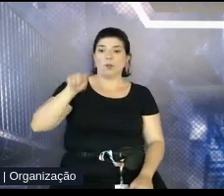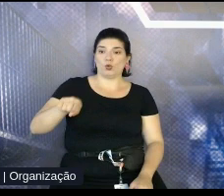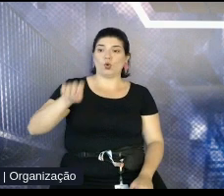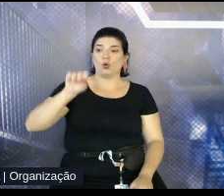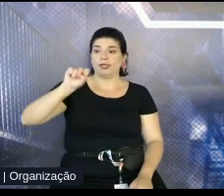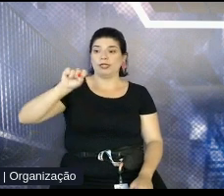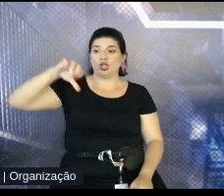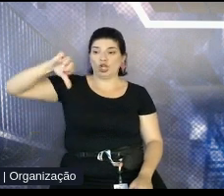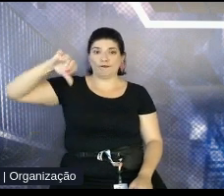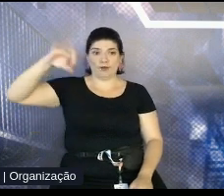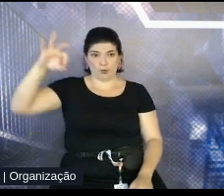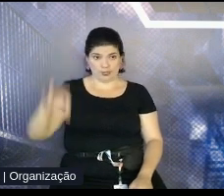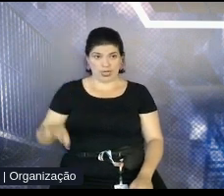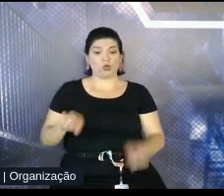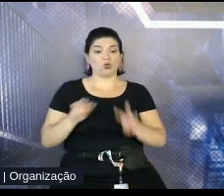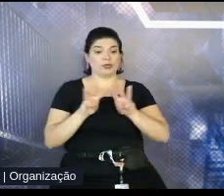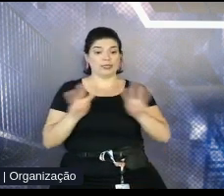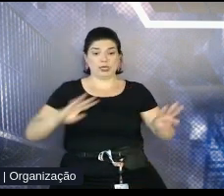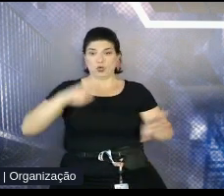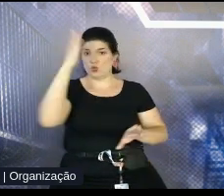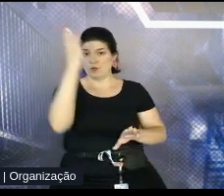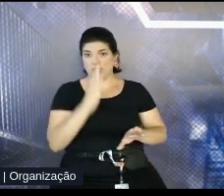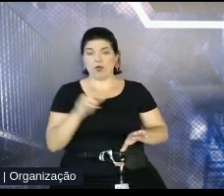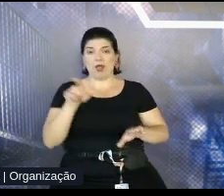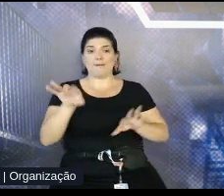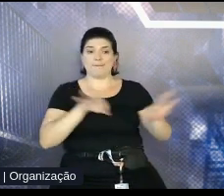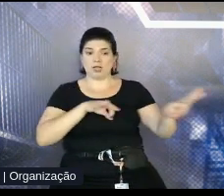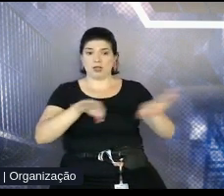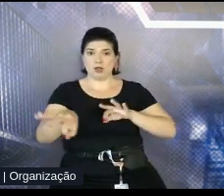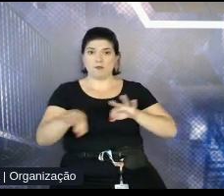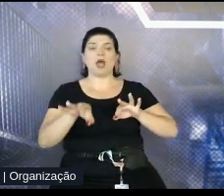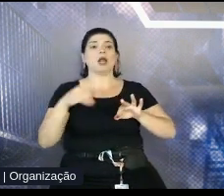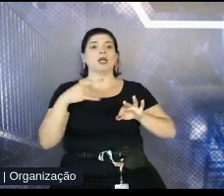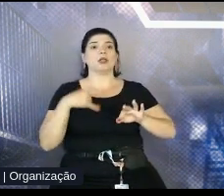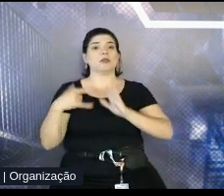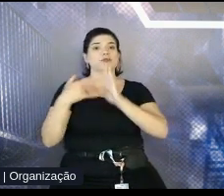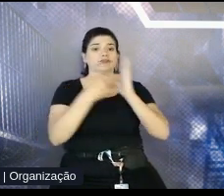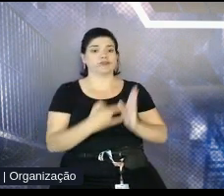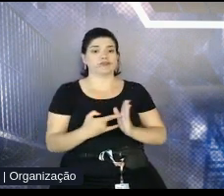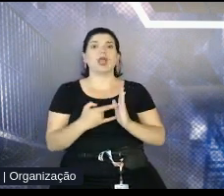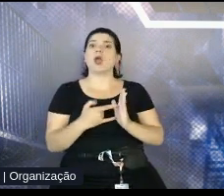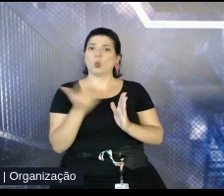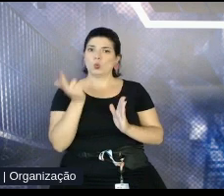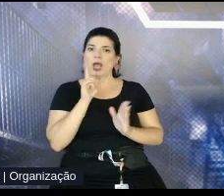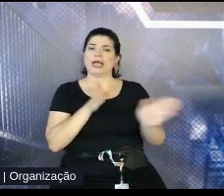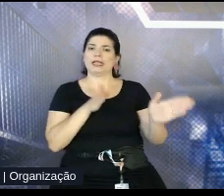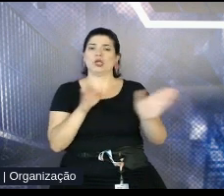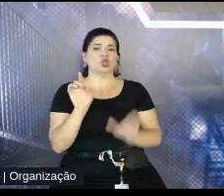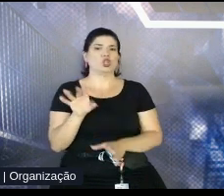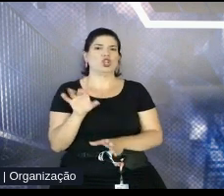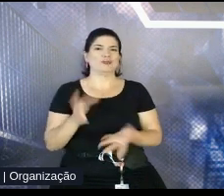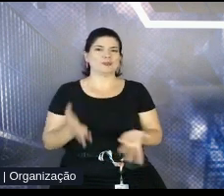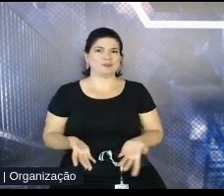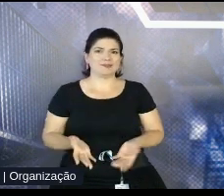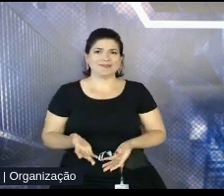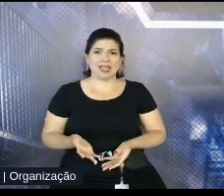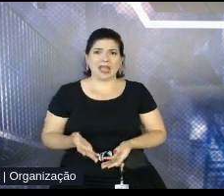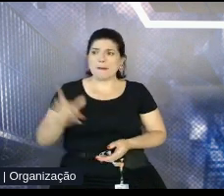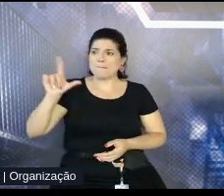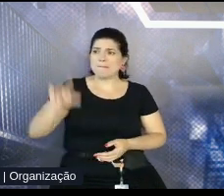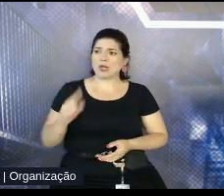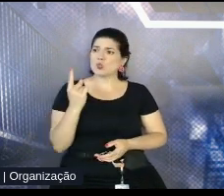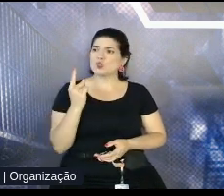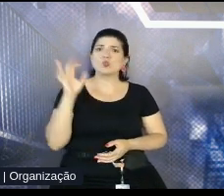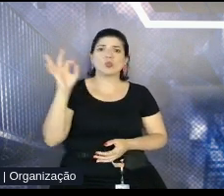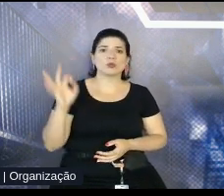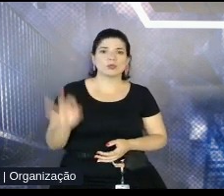0,89% dos sites brasileiros são desenvolvidos com práticas acessíveis. Então, a gente tem que menos de 1% dos